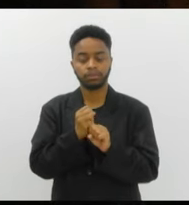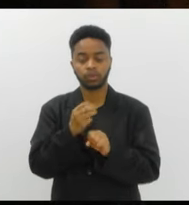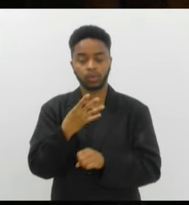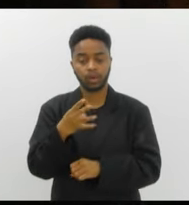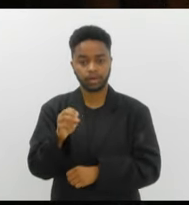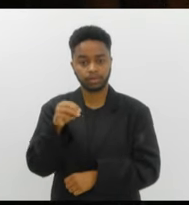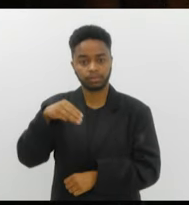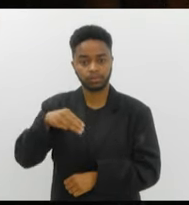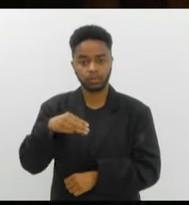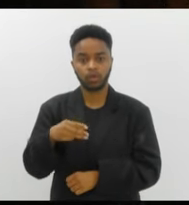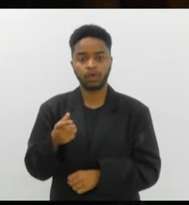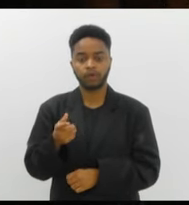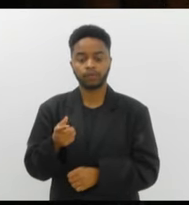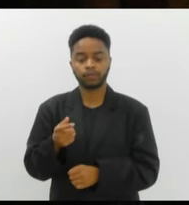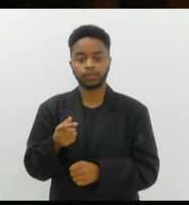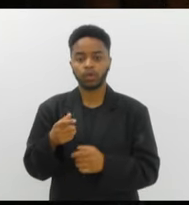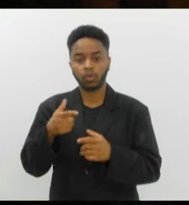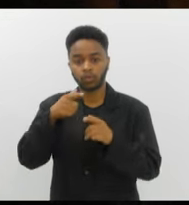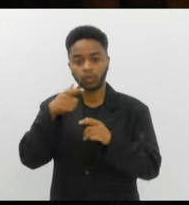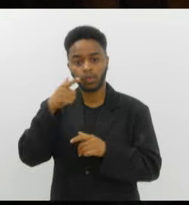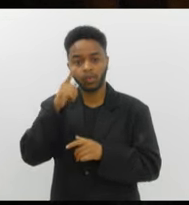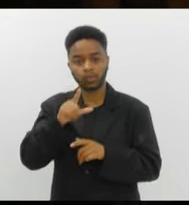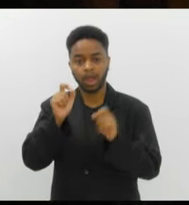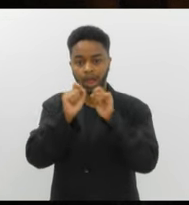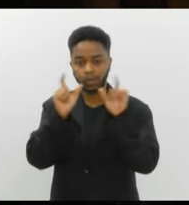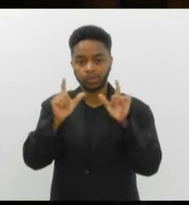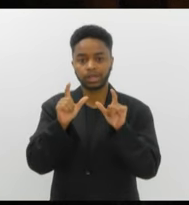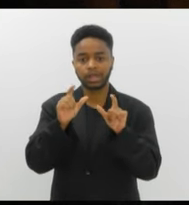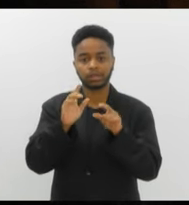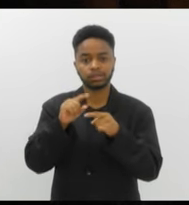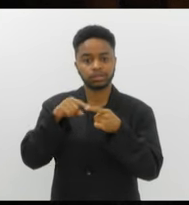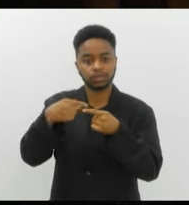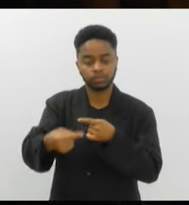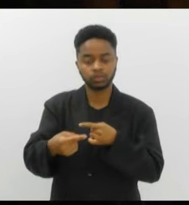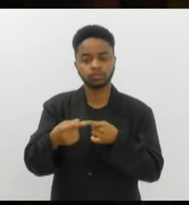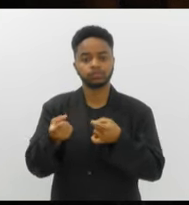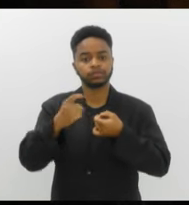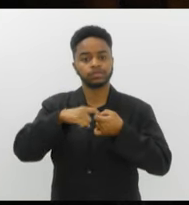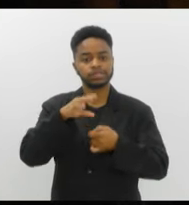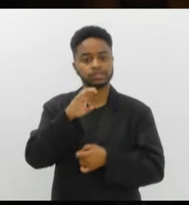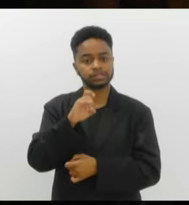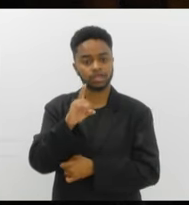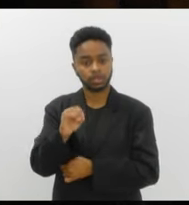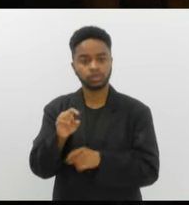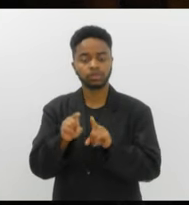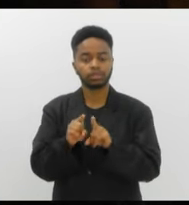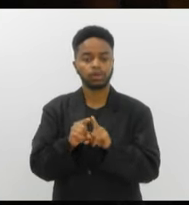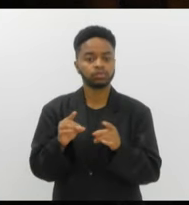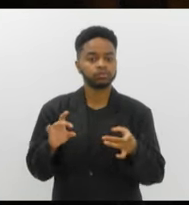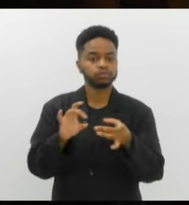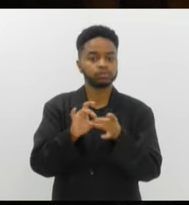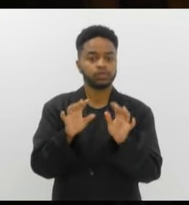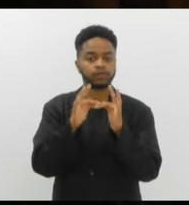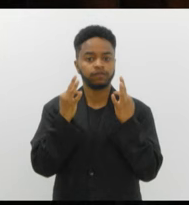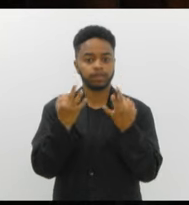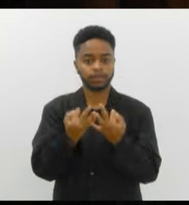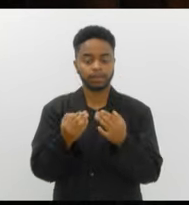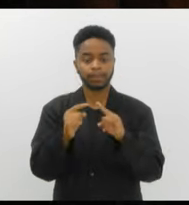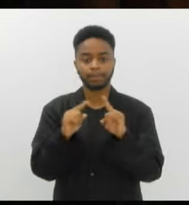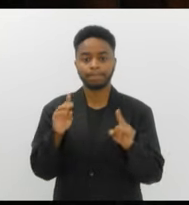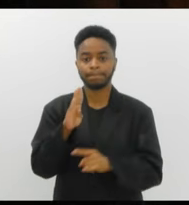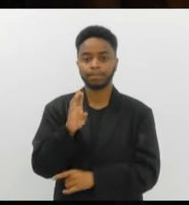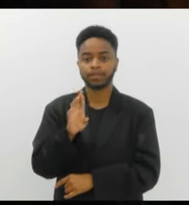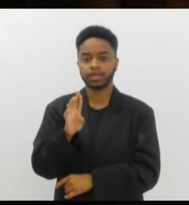voltar para casa mais cedo, poder jantar com a patroa, dedicar um pouquinho mais de tempo à família. E os BRTs,